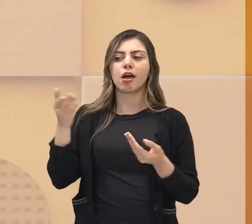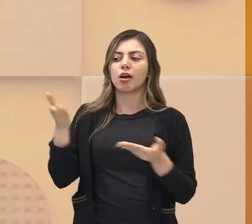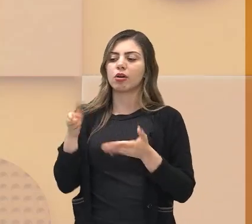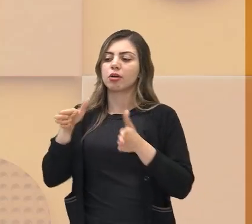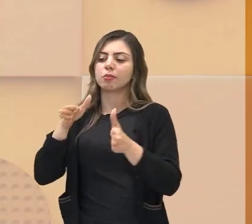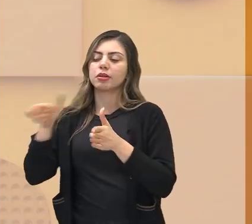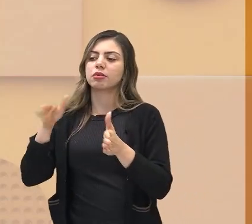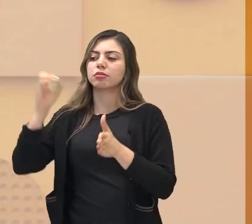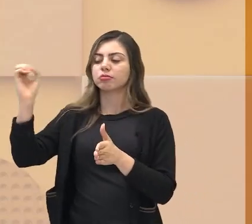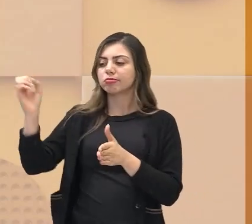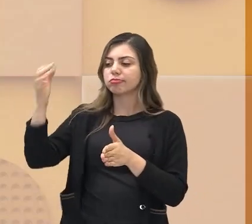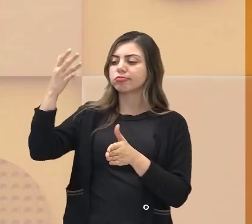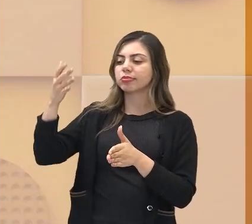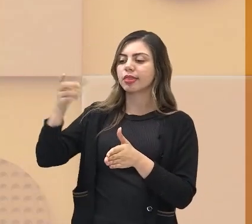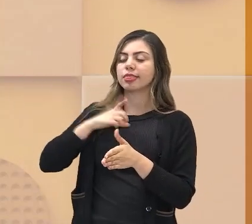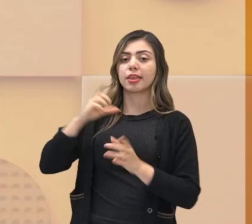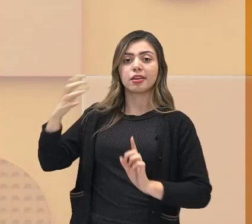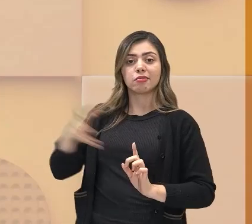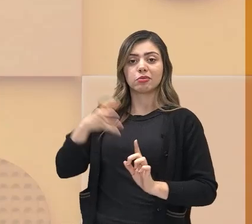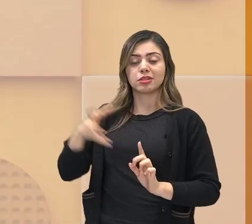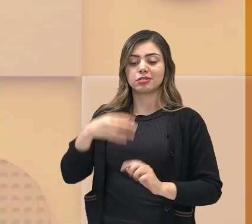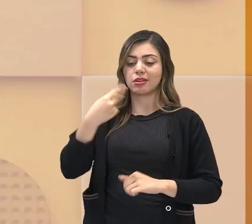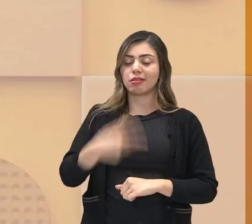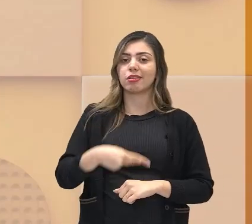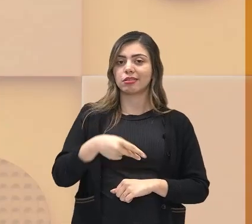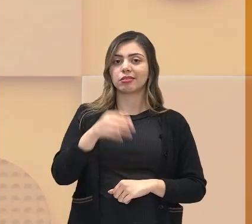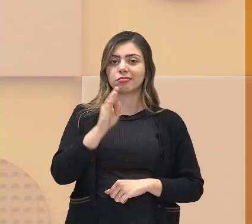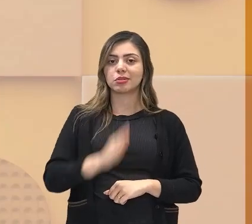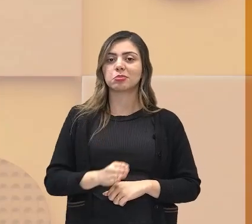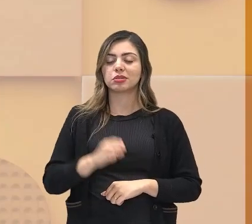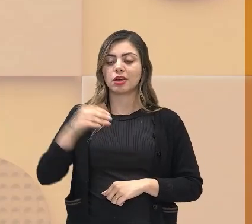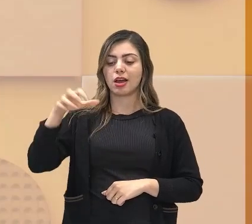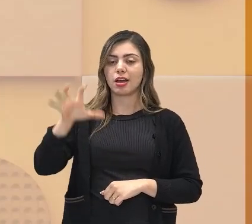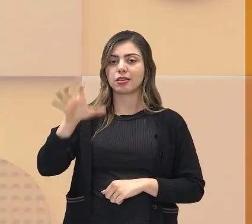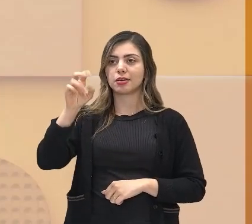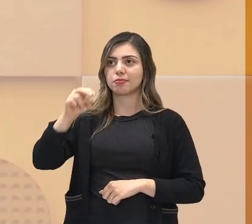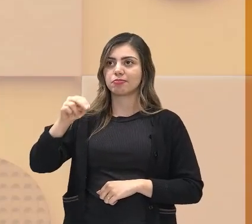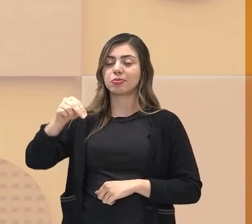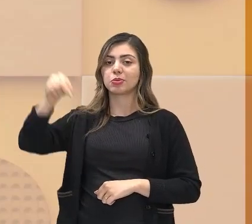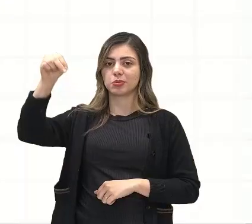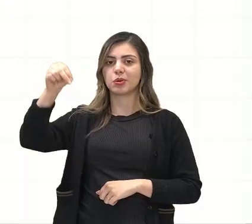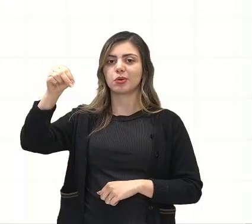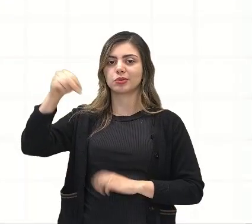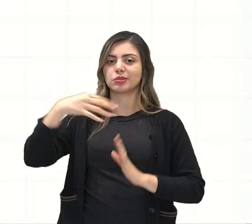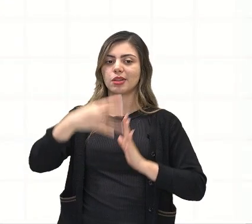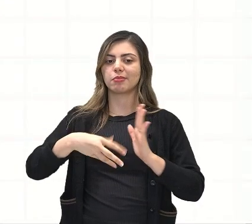ideais vão influenciar justamente, né, a nossa região amazônica.